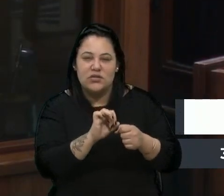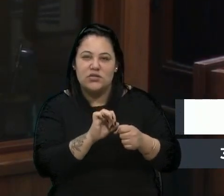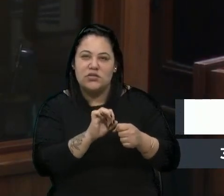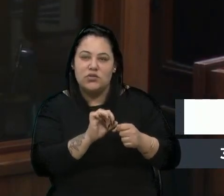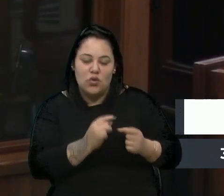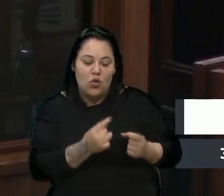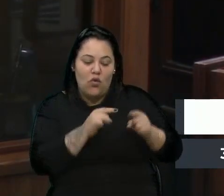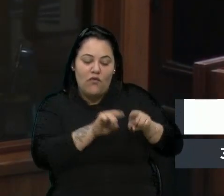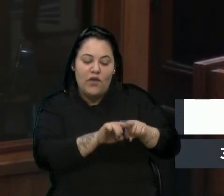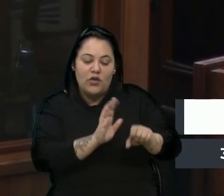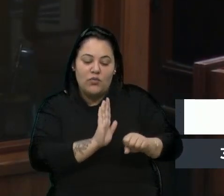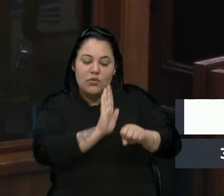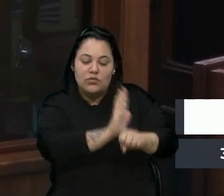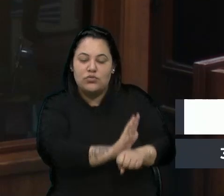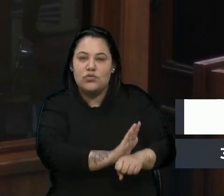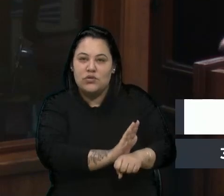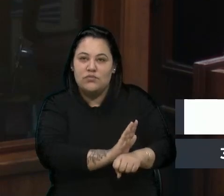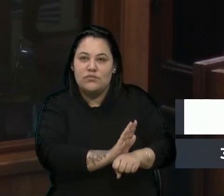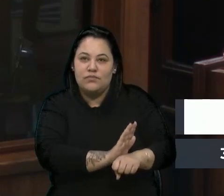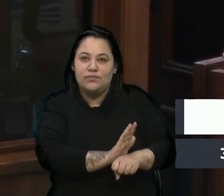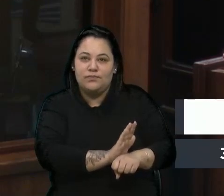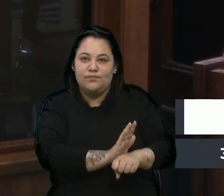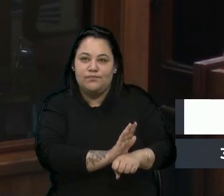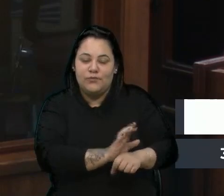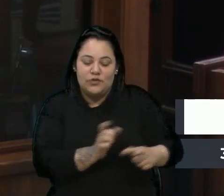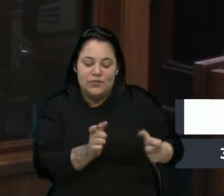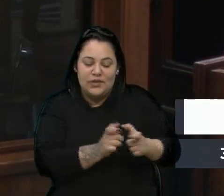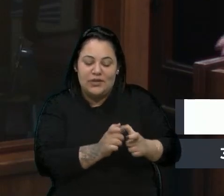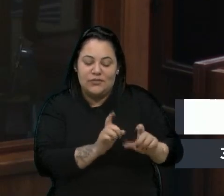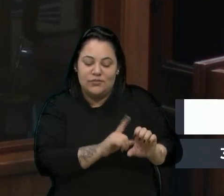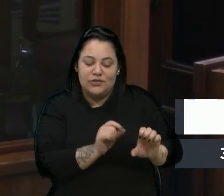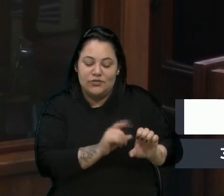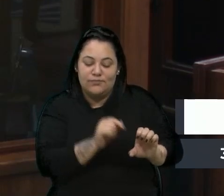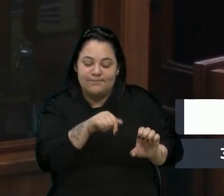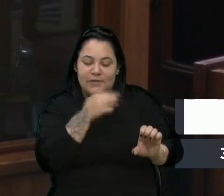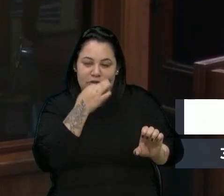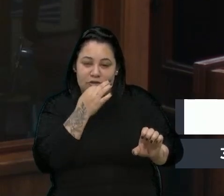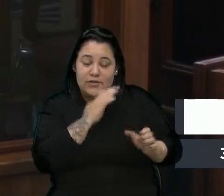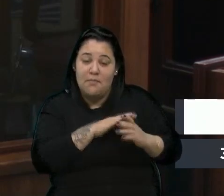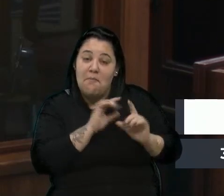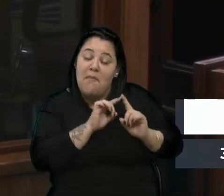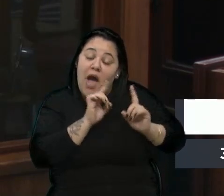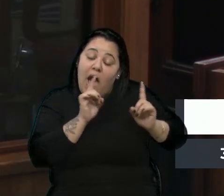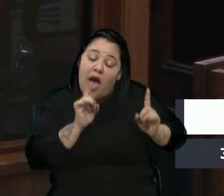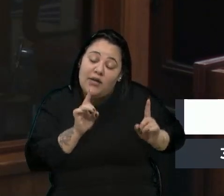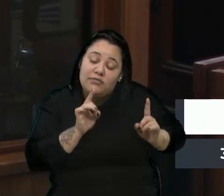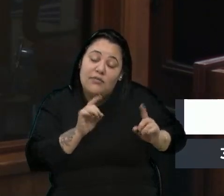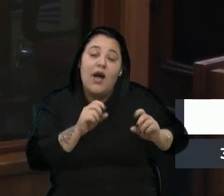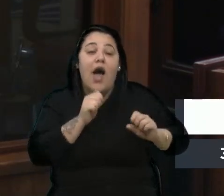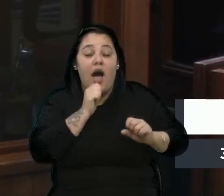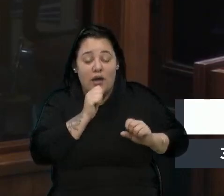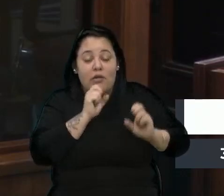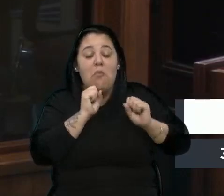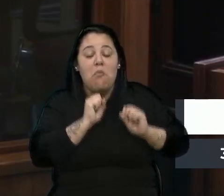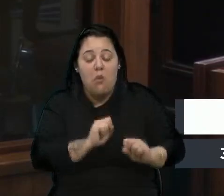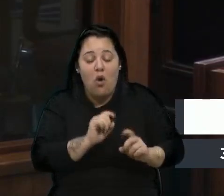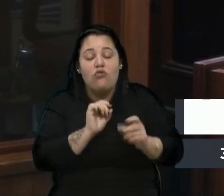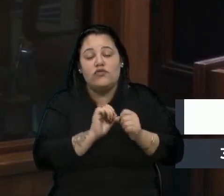esses micro e pequenos empreendedores de Caxias do Sul. Mas nunca é tarde. Está lá ainda, a gente pode